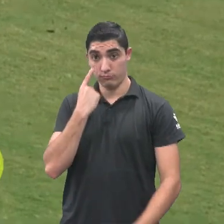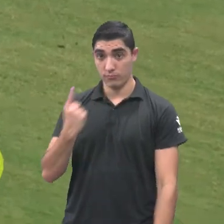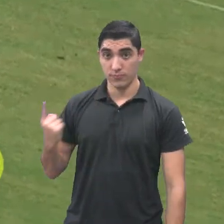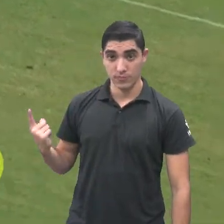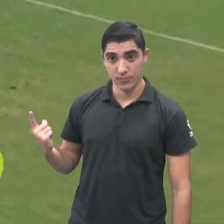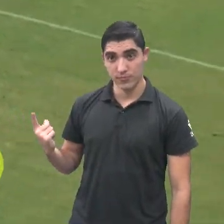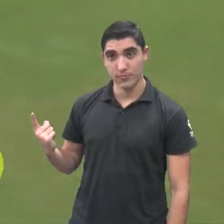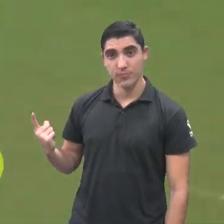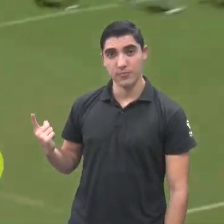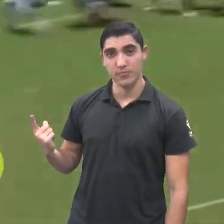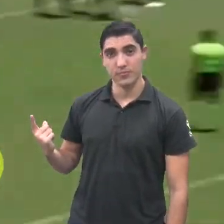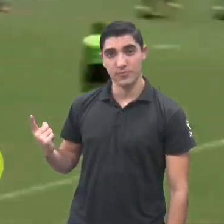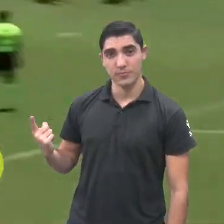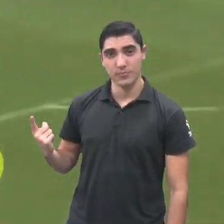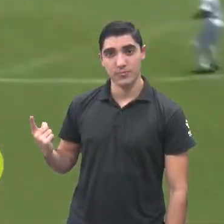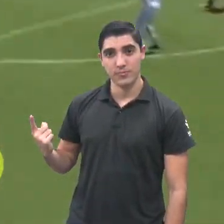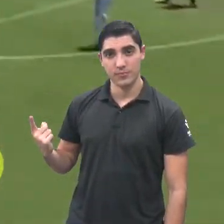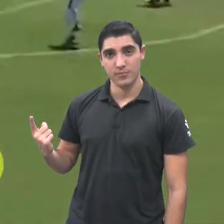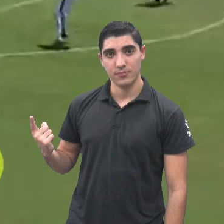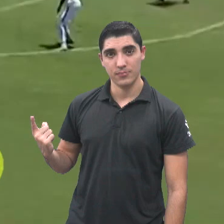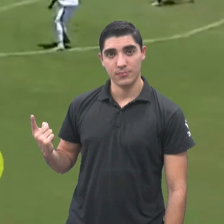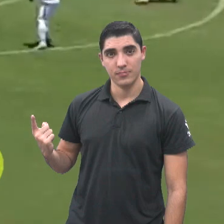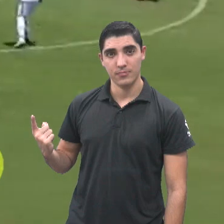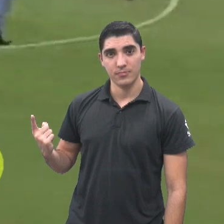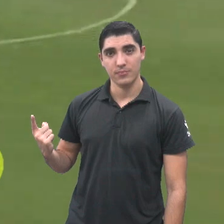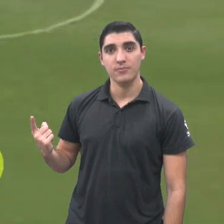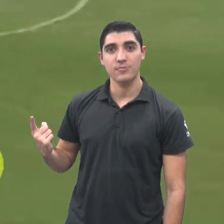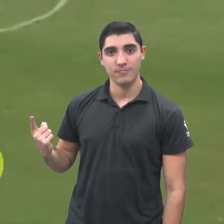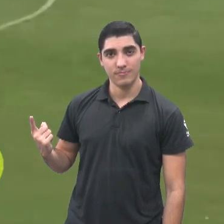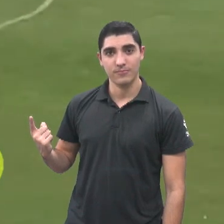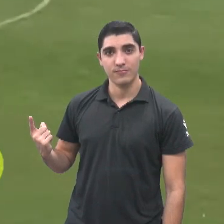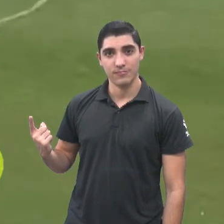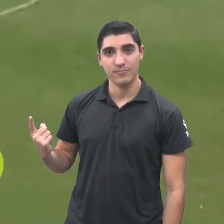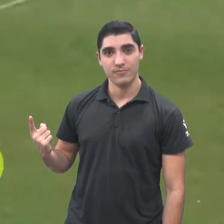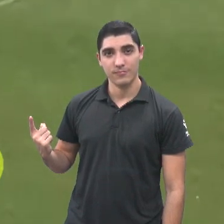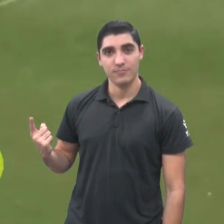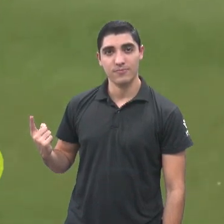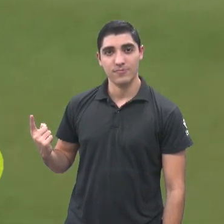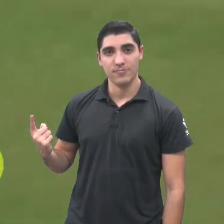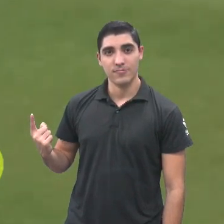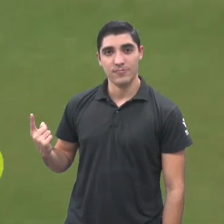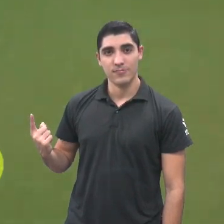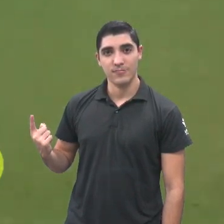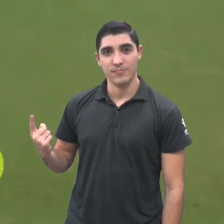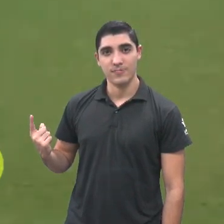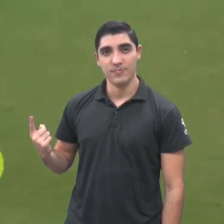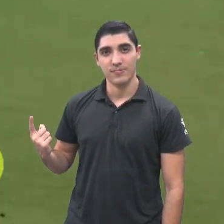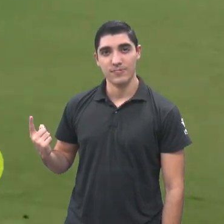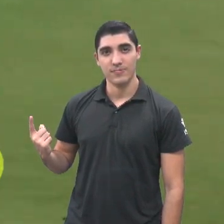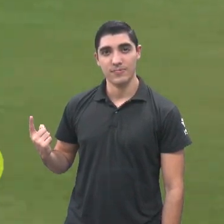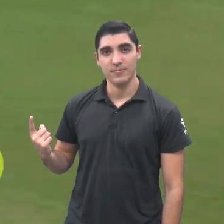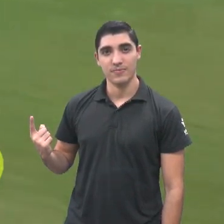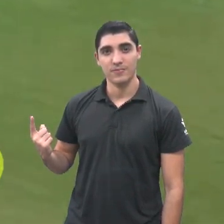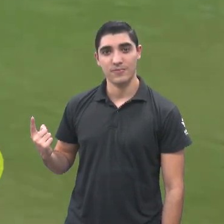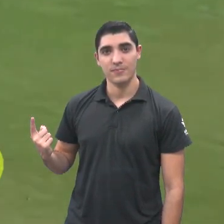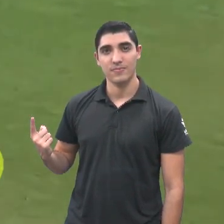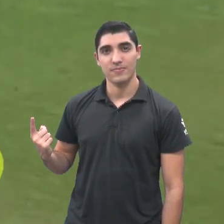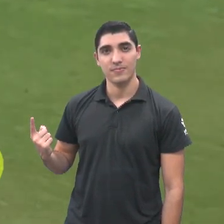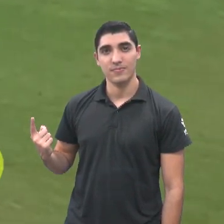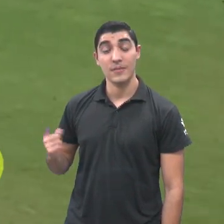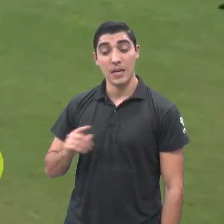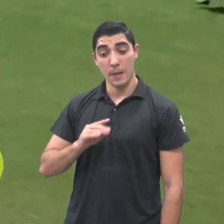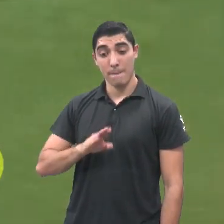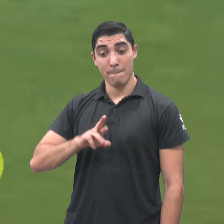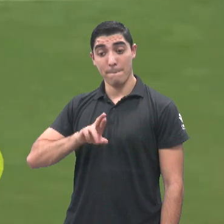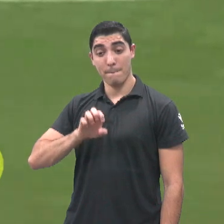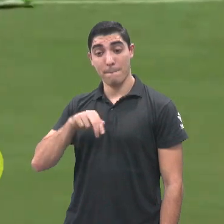para o Penapolense. Diogo Gomes fez o levantamento, a bola ficou pererecando na área do joseense. A zaga afastou e Breno Souza mandou o sapato